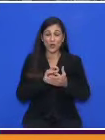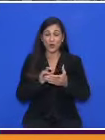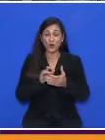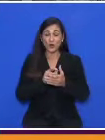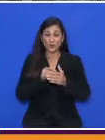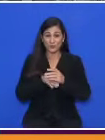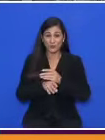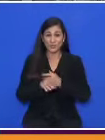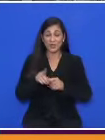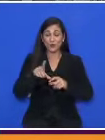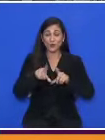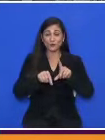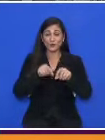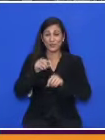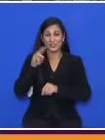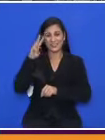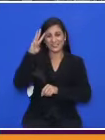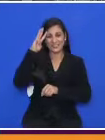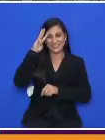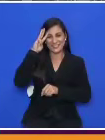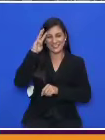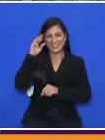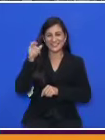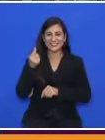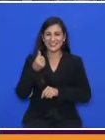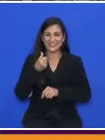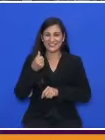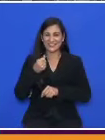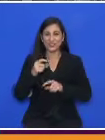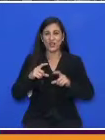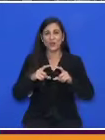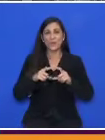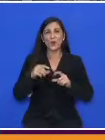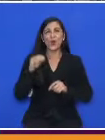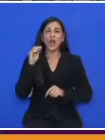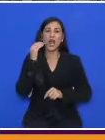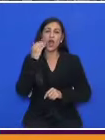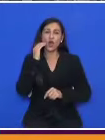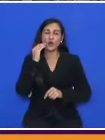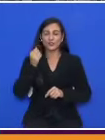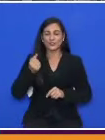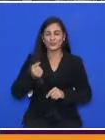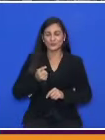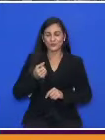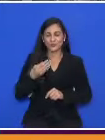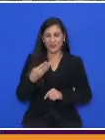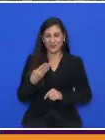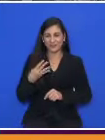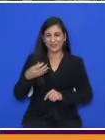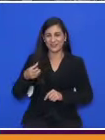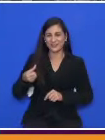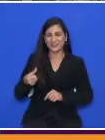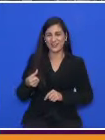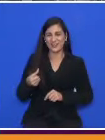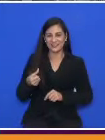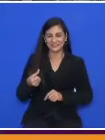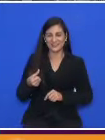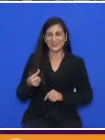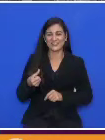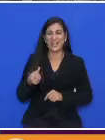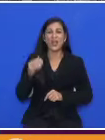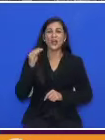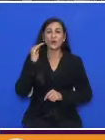Lotomania com sorteios às terças e sextas. Bola rosa, número 46.